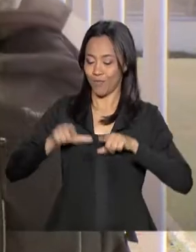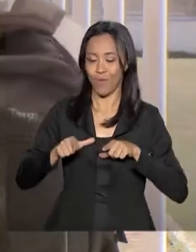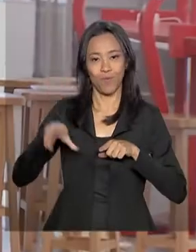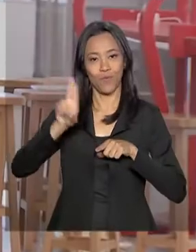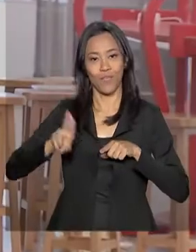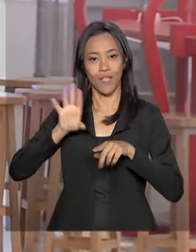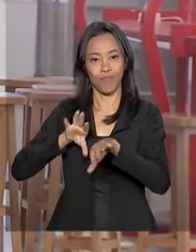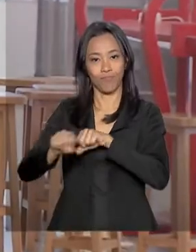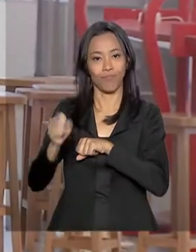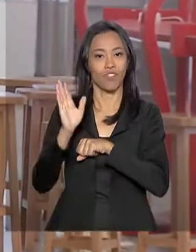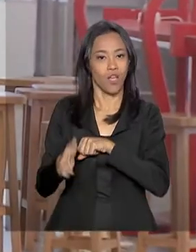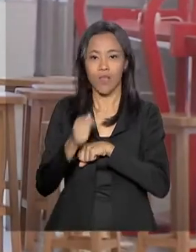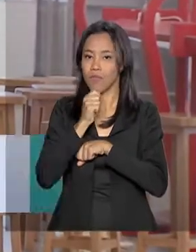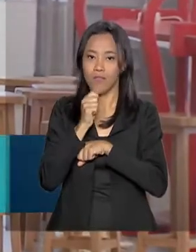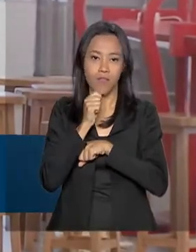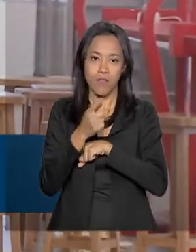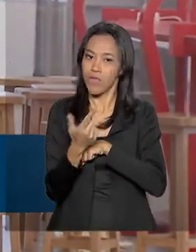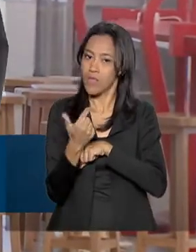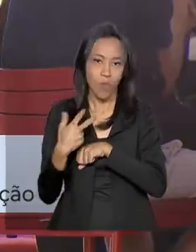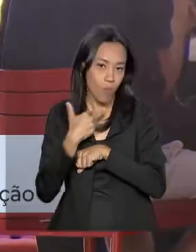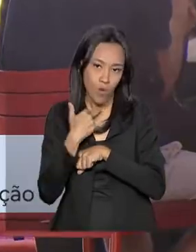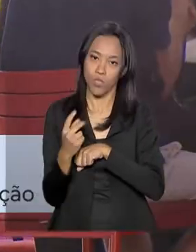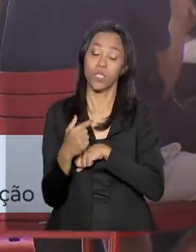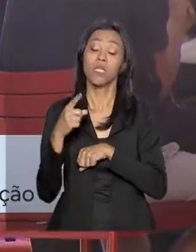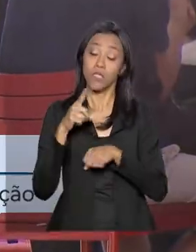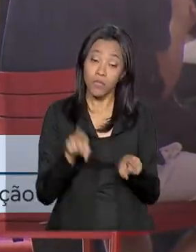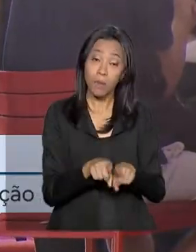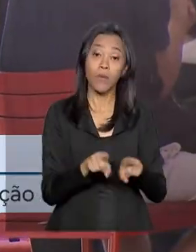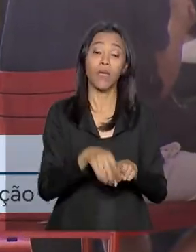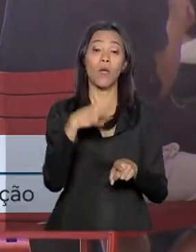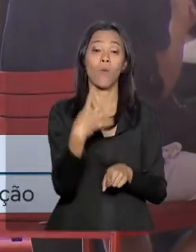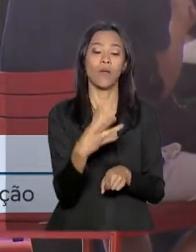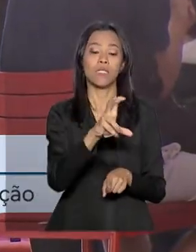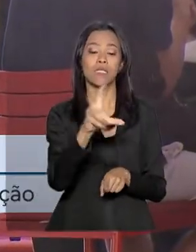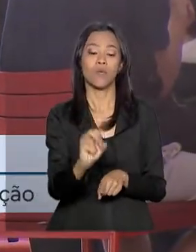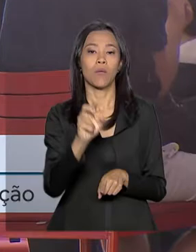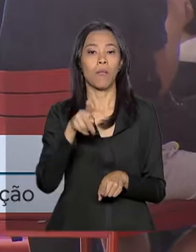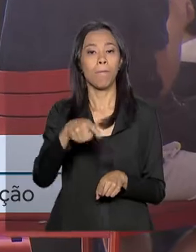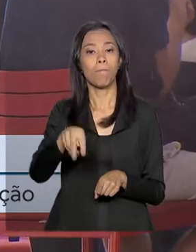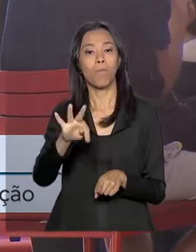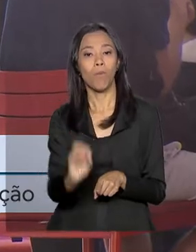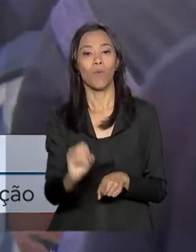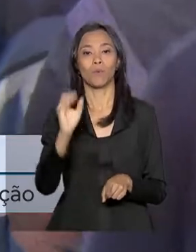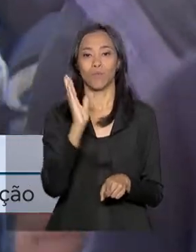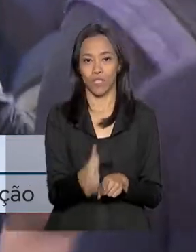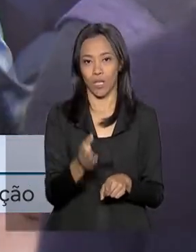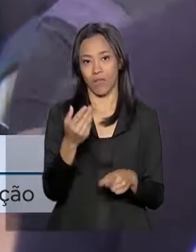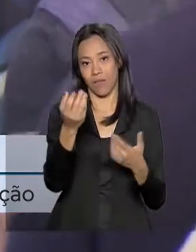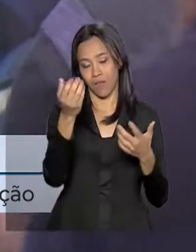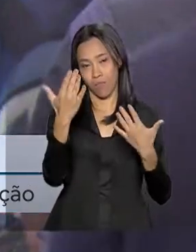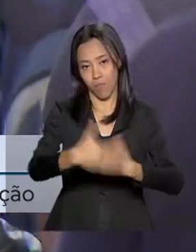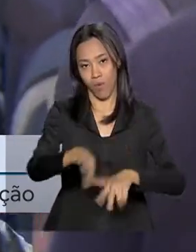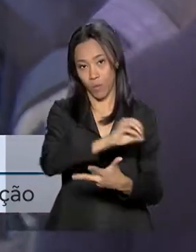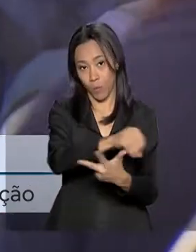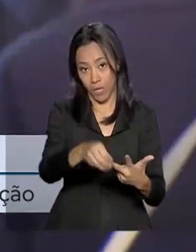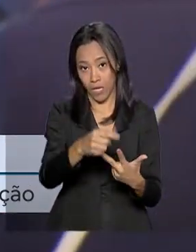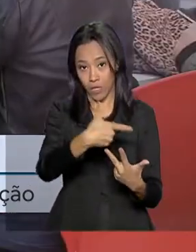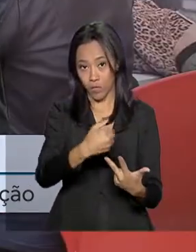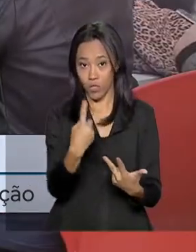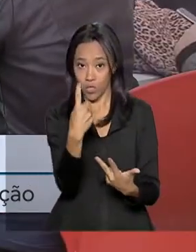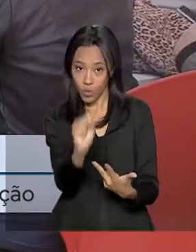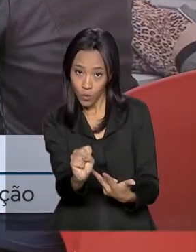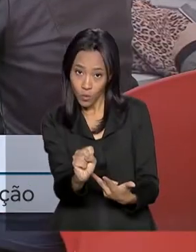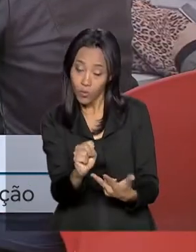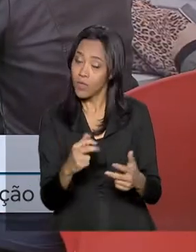superior e precisa ter tirado pelo menos 450 pontos no Enem de 2018. Além disso, não pode